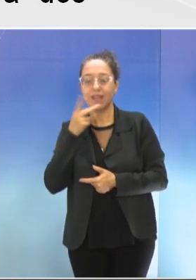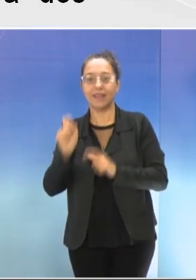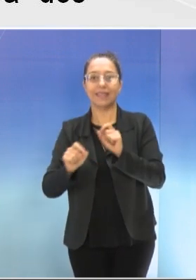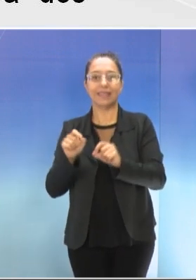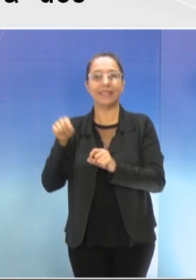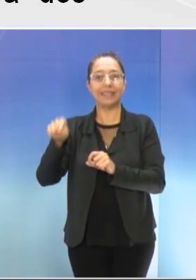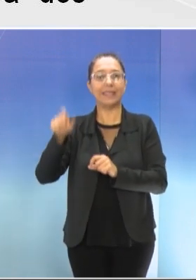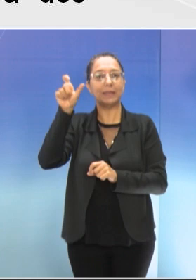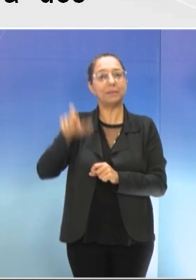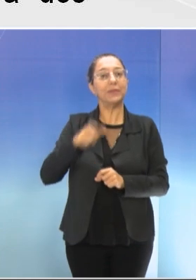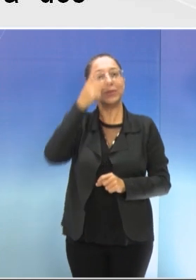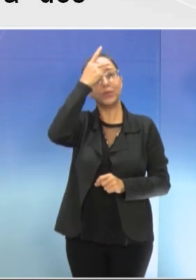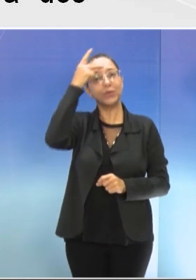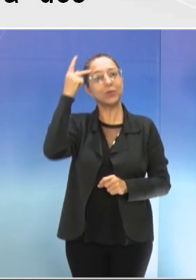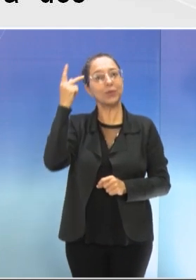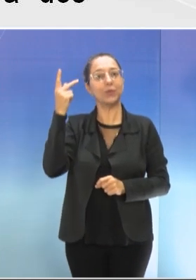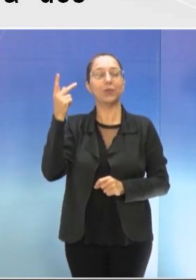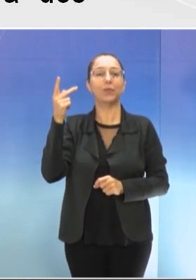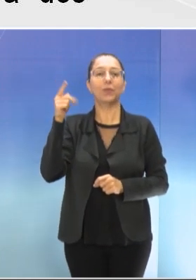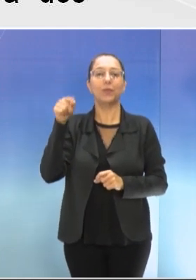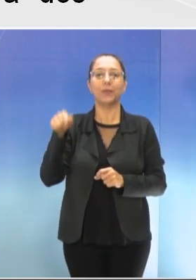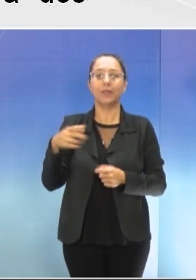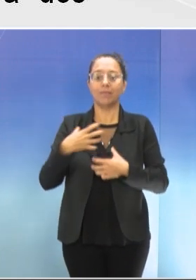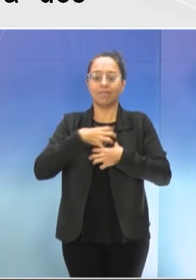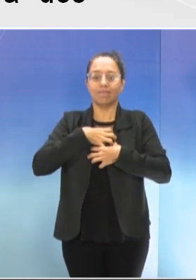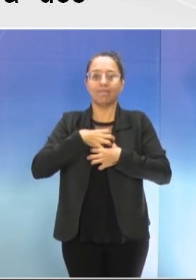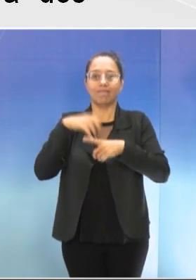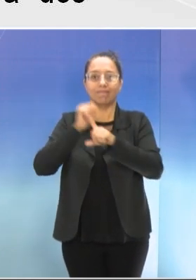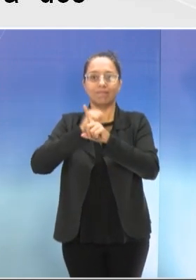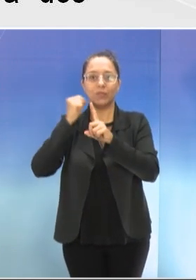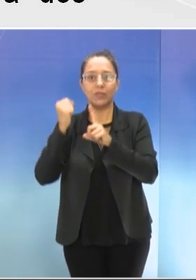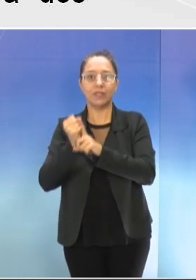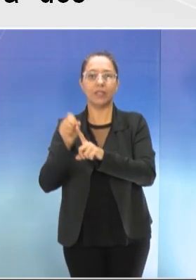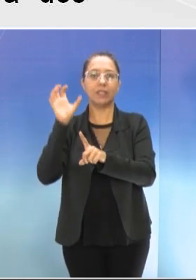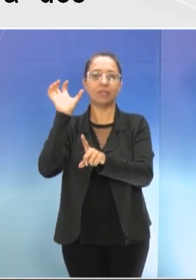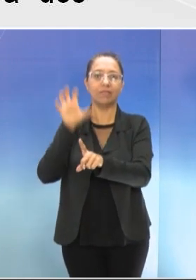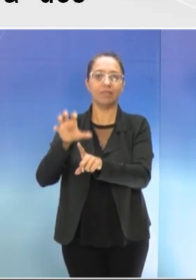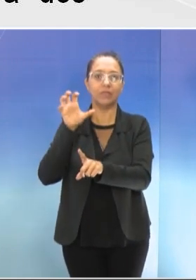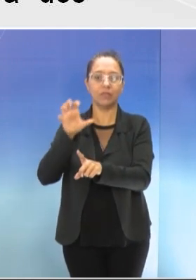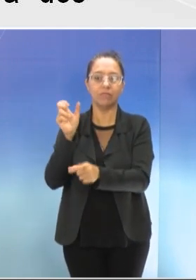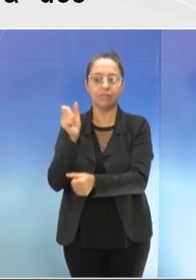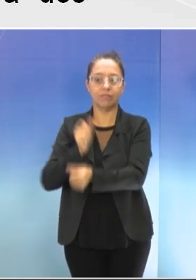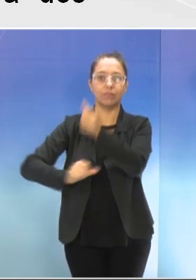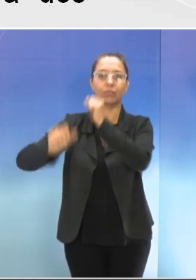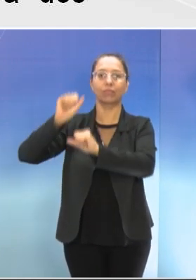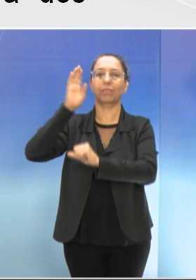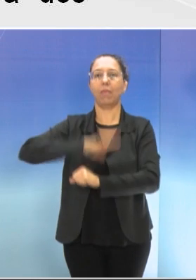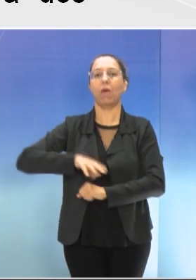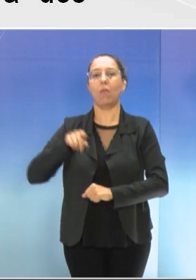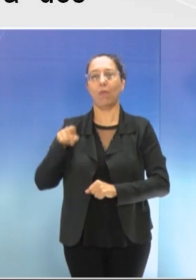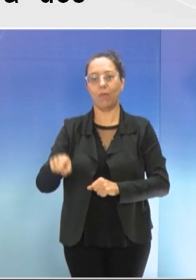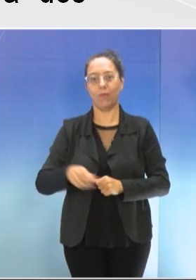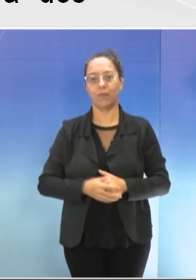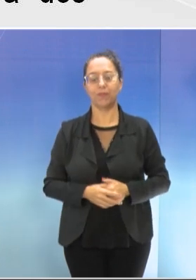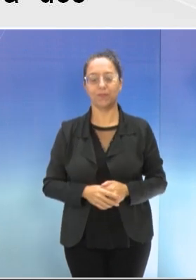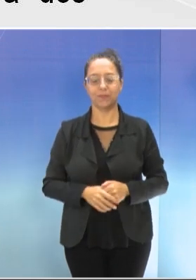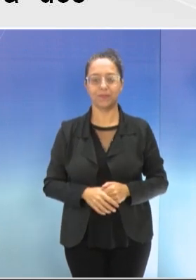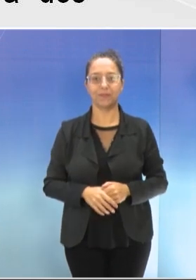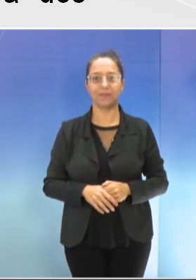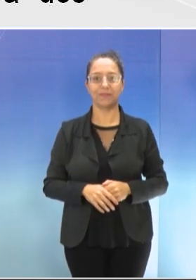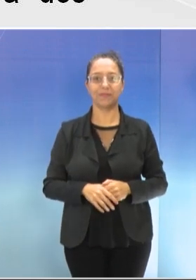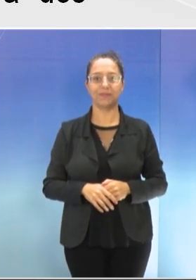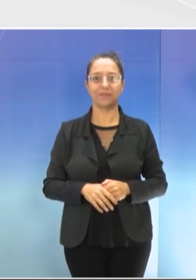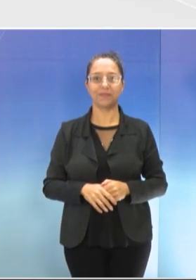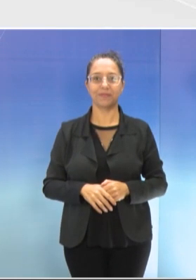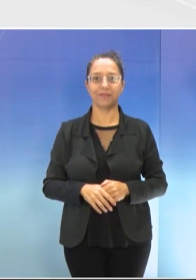que o ser humano não é mau naturalmente e que, na verdade, é a sociedade que faz o ser humano se